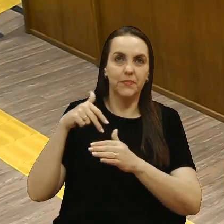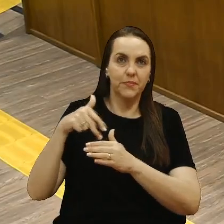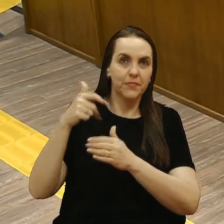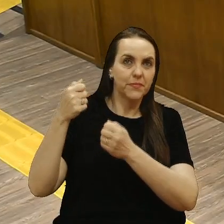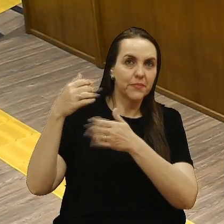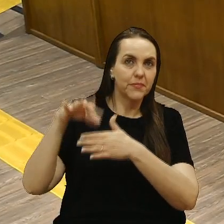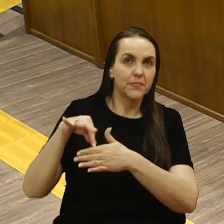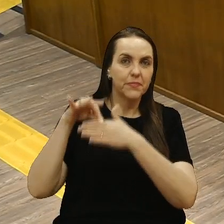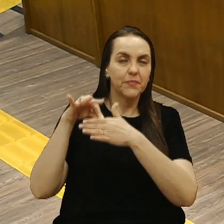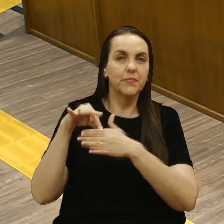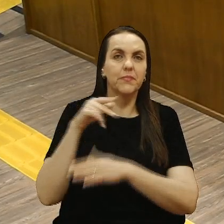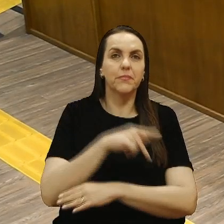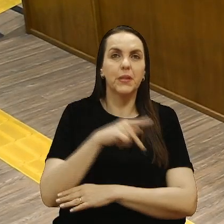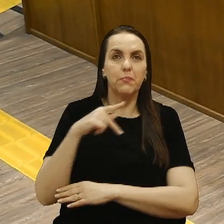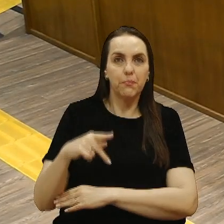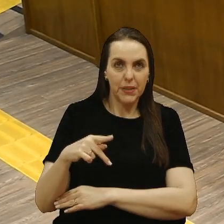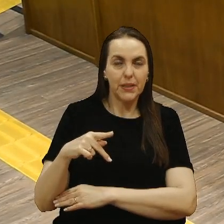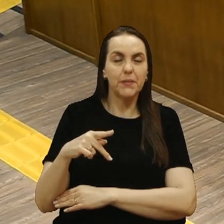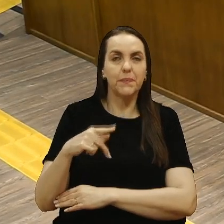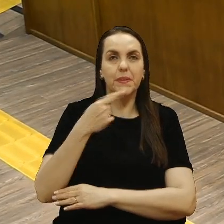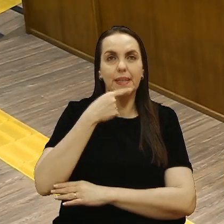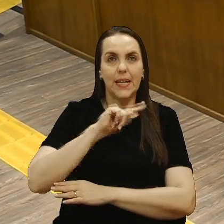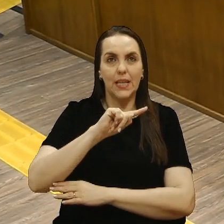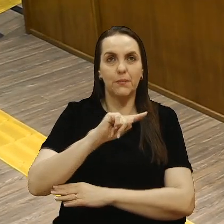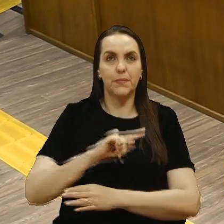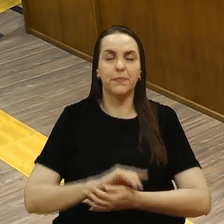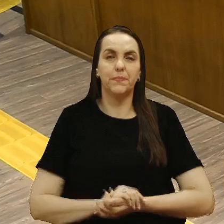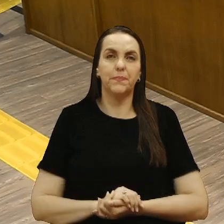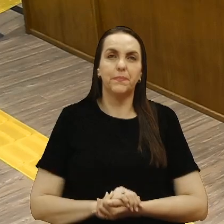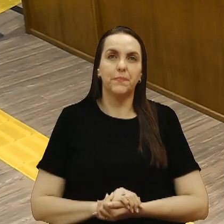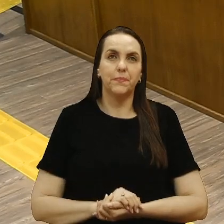PP, vereador Caleb Garbim.